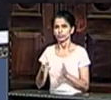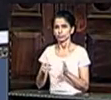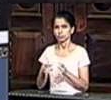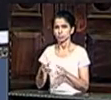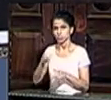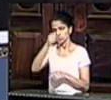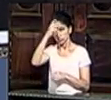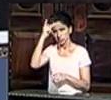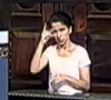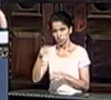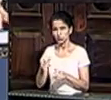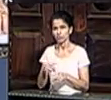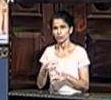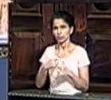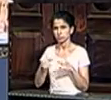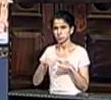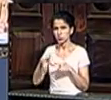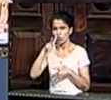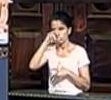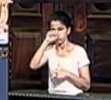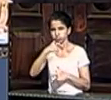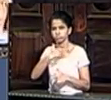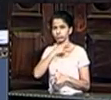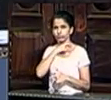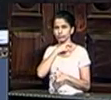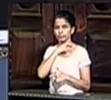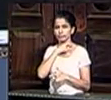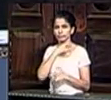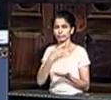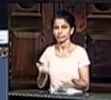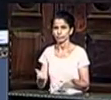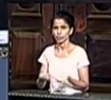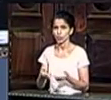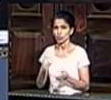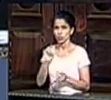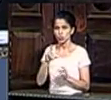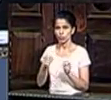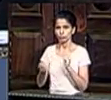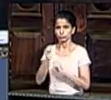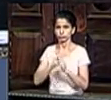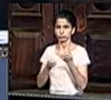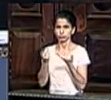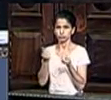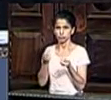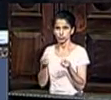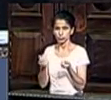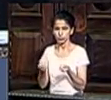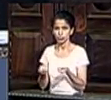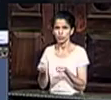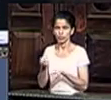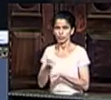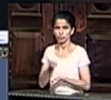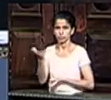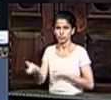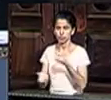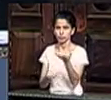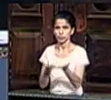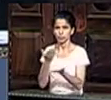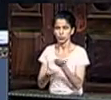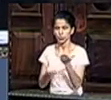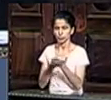não é uma crise de receita somente se vossa excelência me